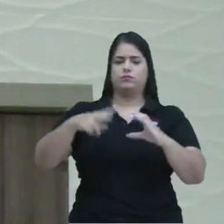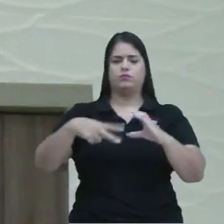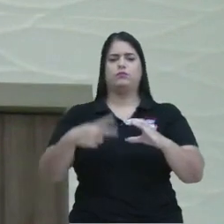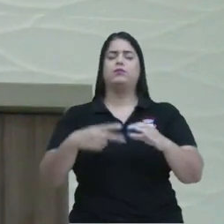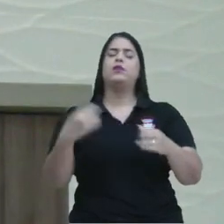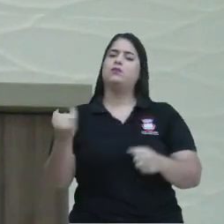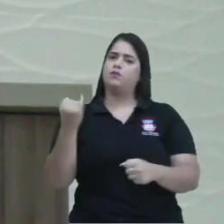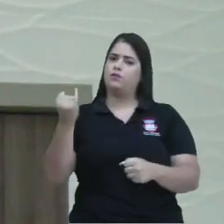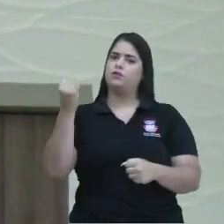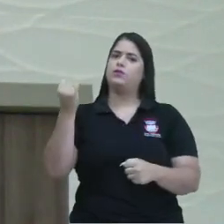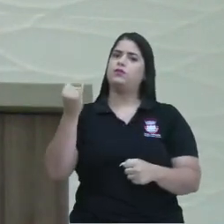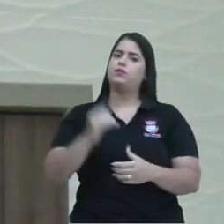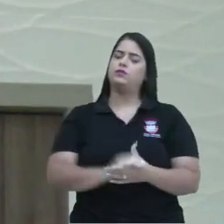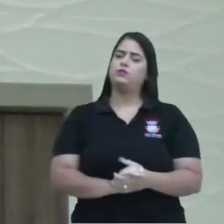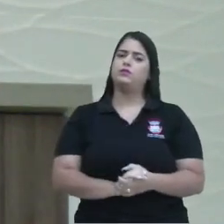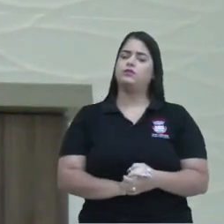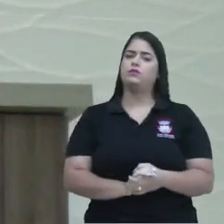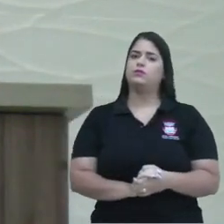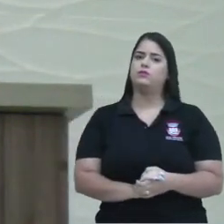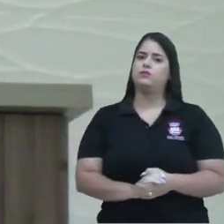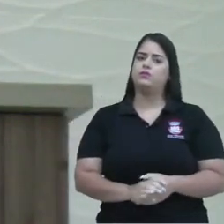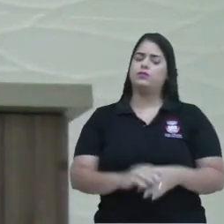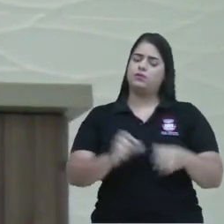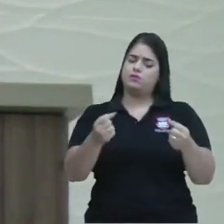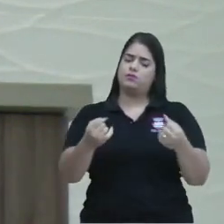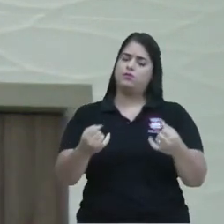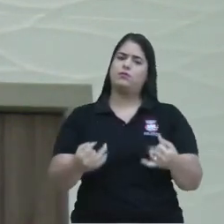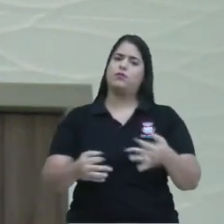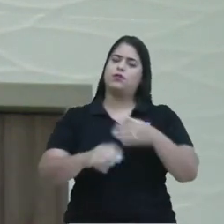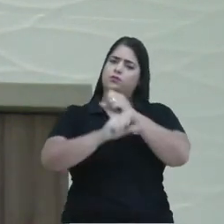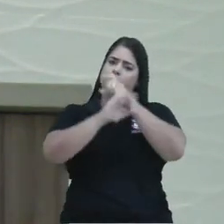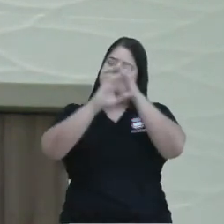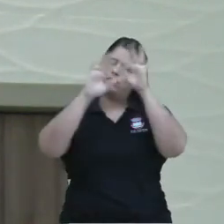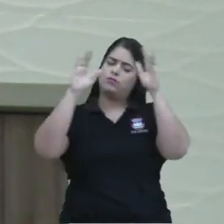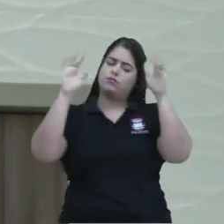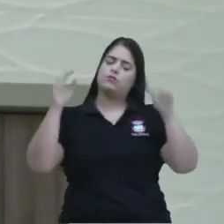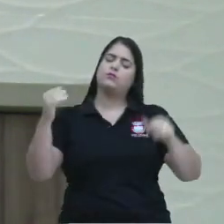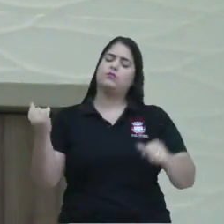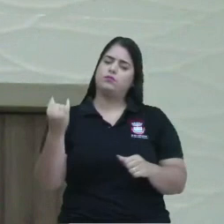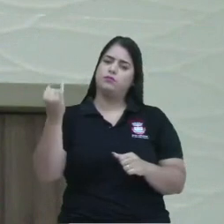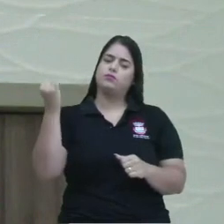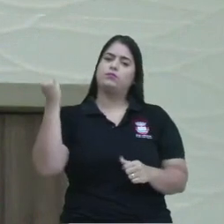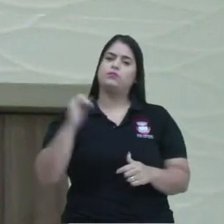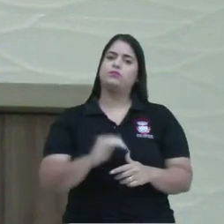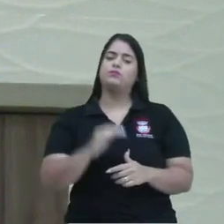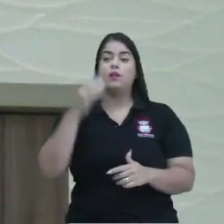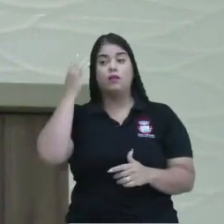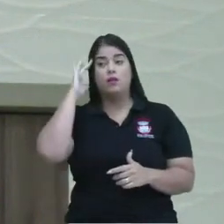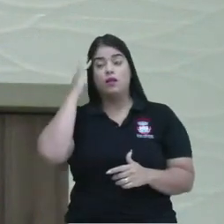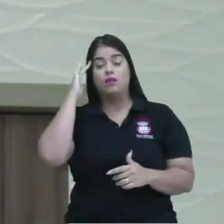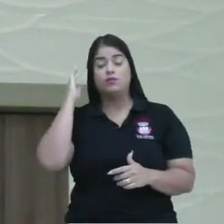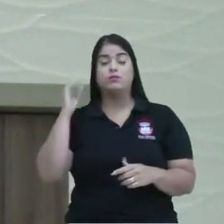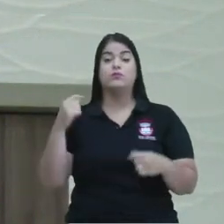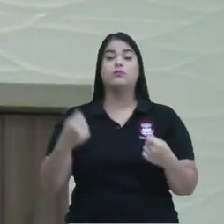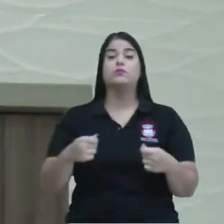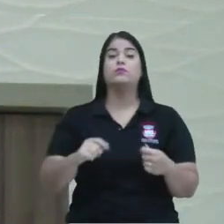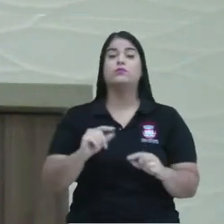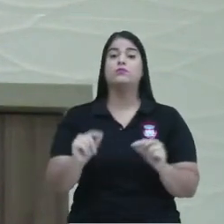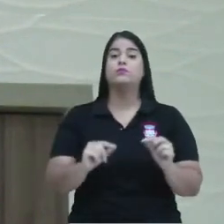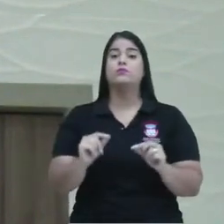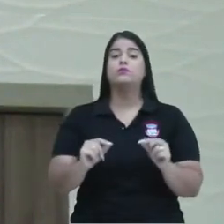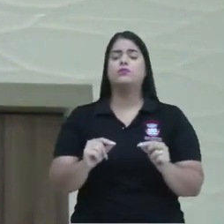Isso só faz engrandecer uma prestação de conta, uma relevância muito importante. Então, não acho aqui que devíamos estar aqui